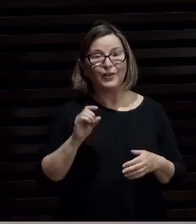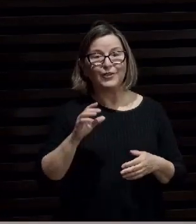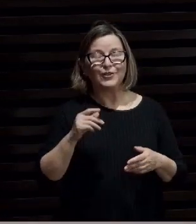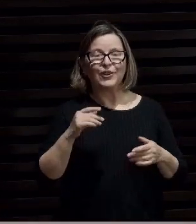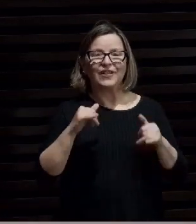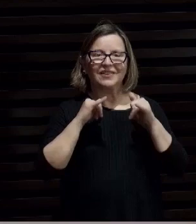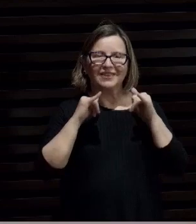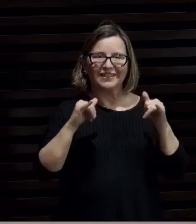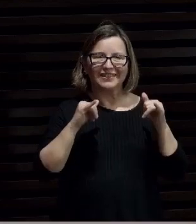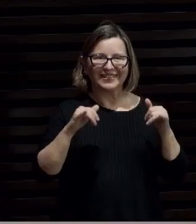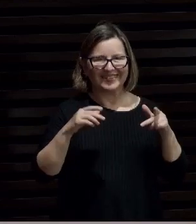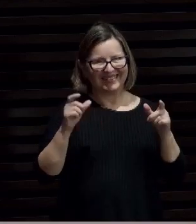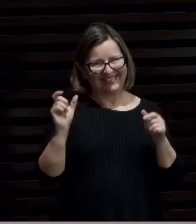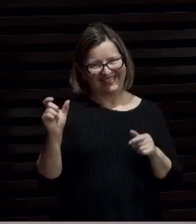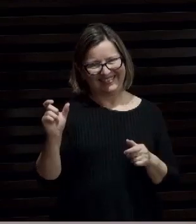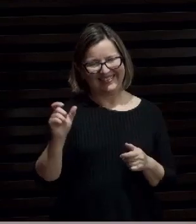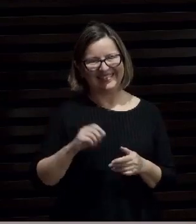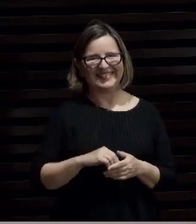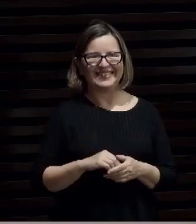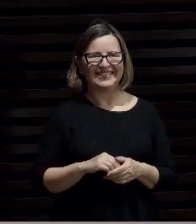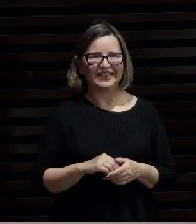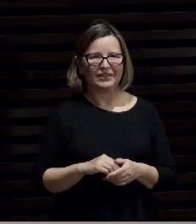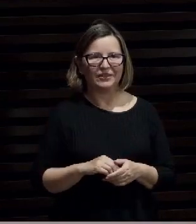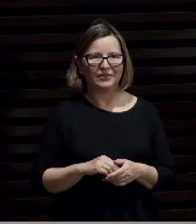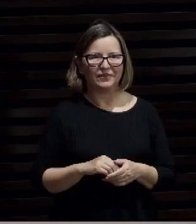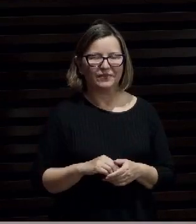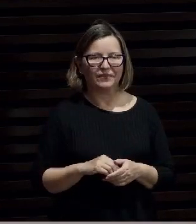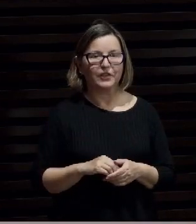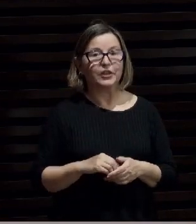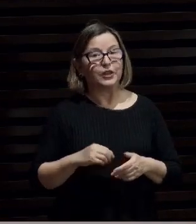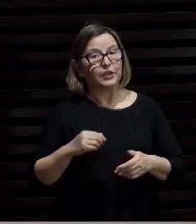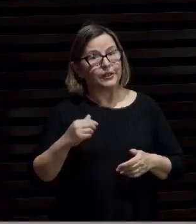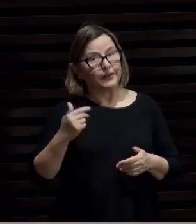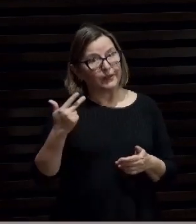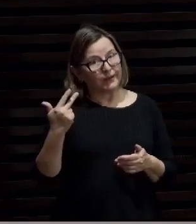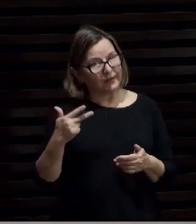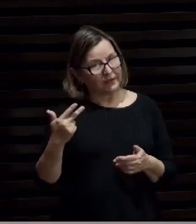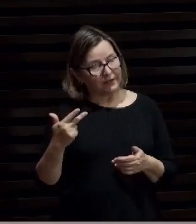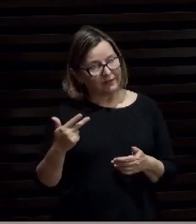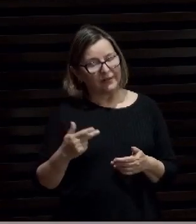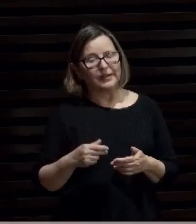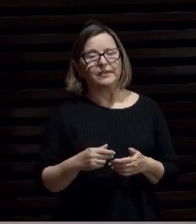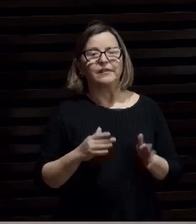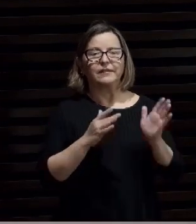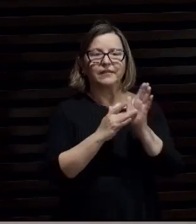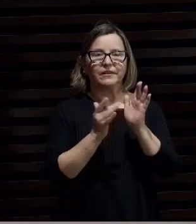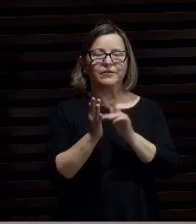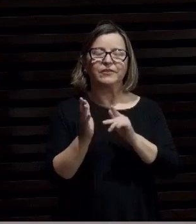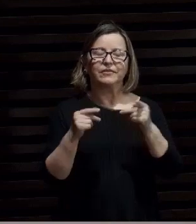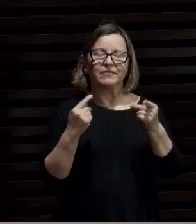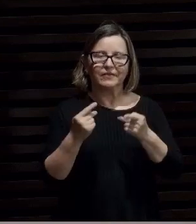palavra. Mais uma vez, pela terceira vez, ele repete a mesma coisa.